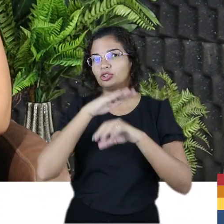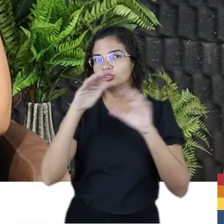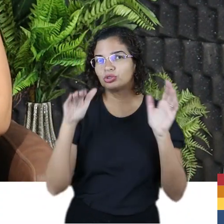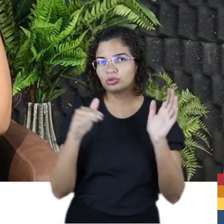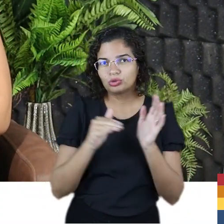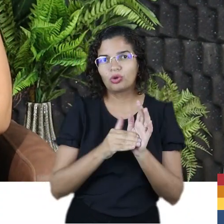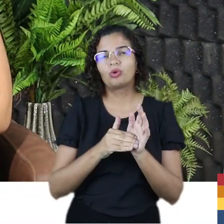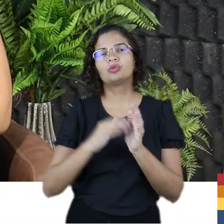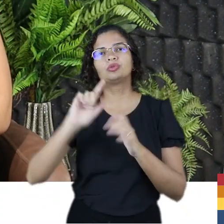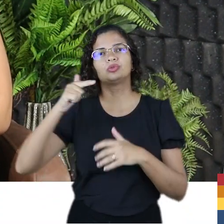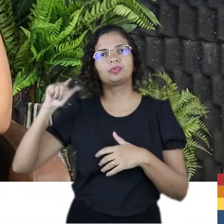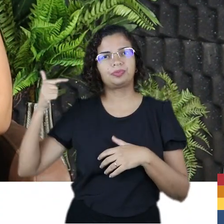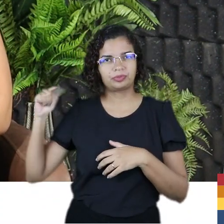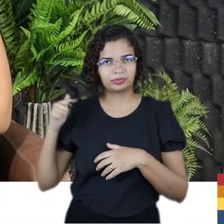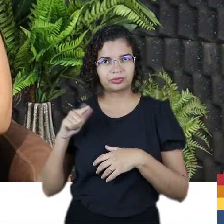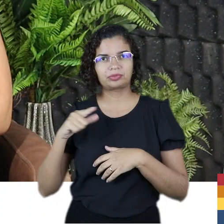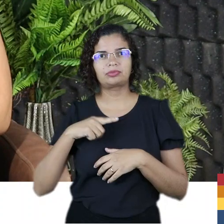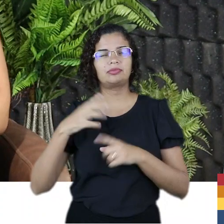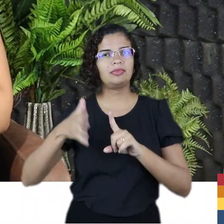já aqui